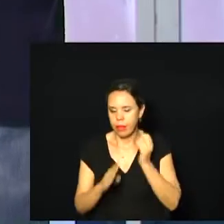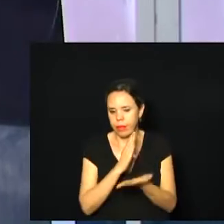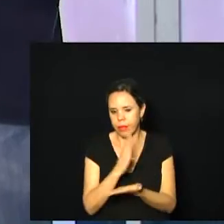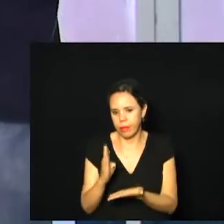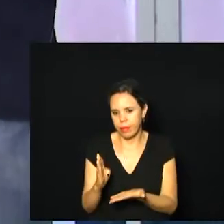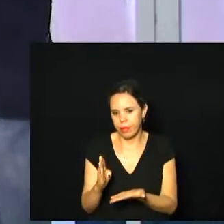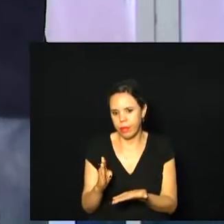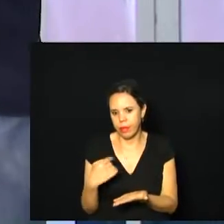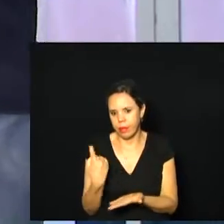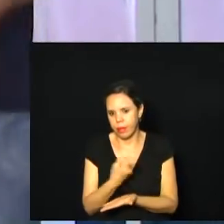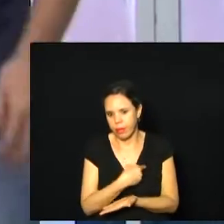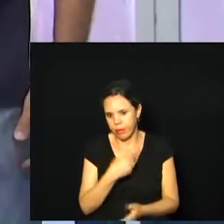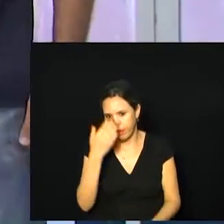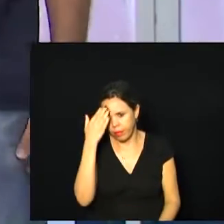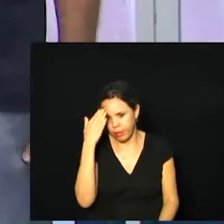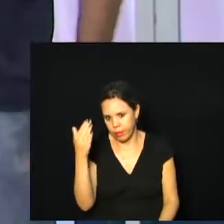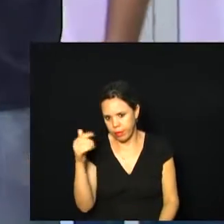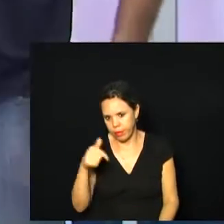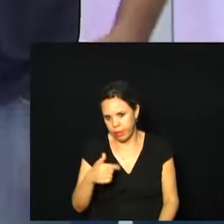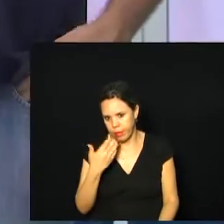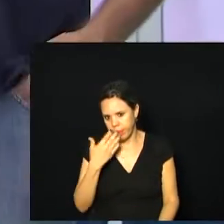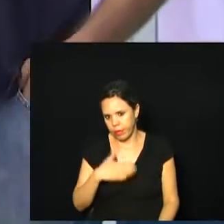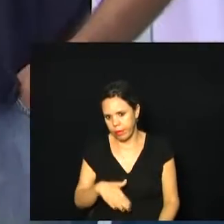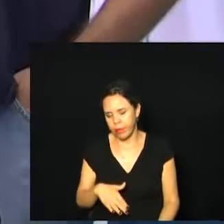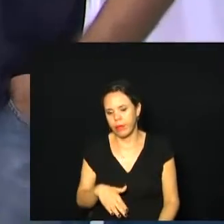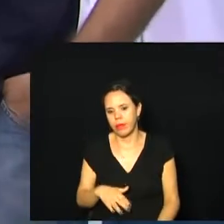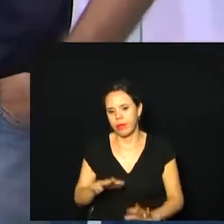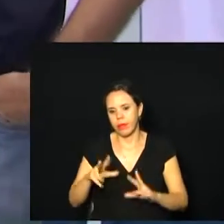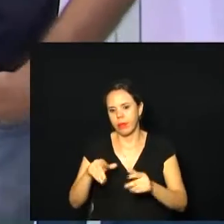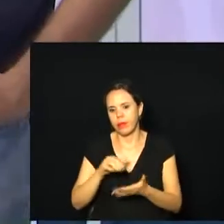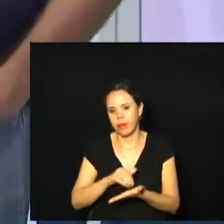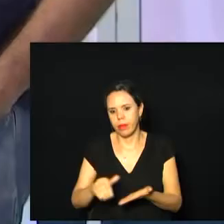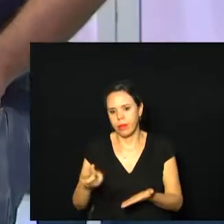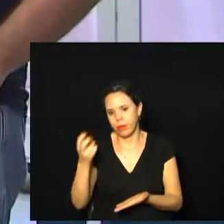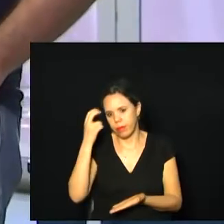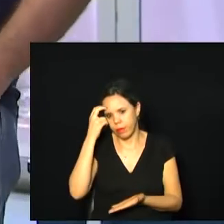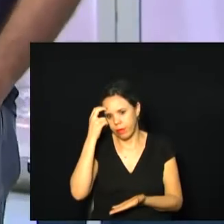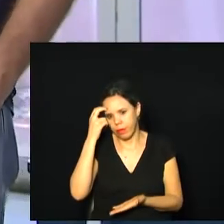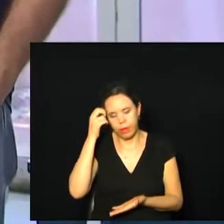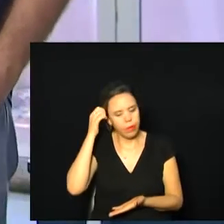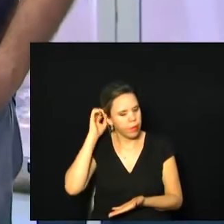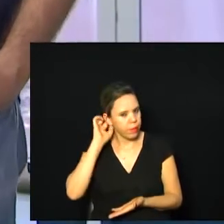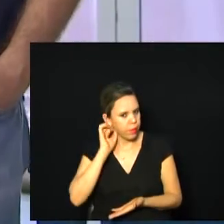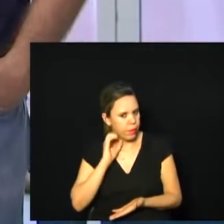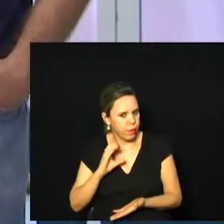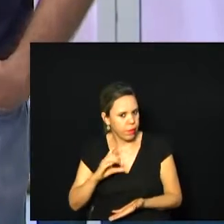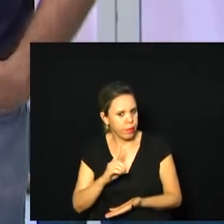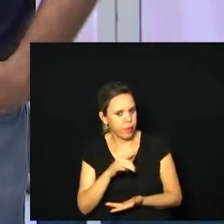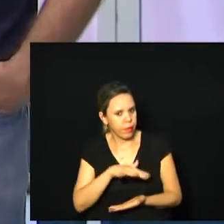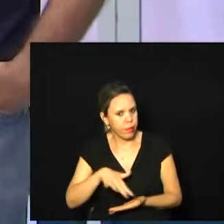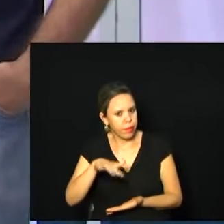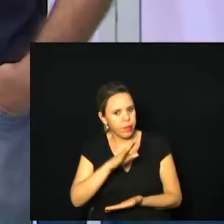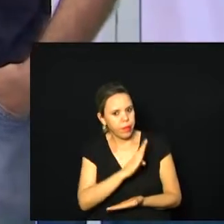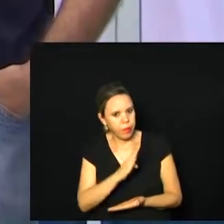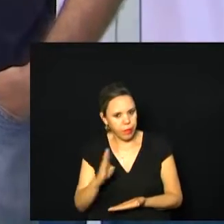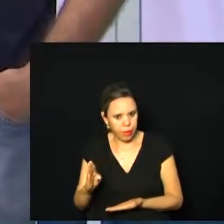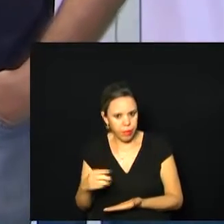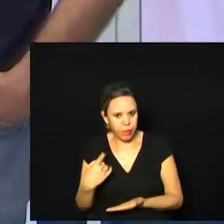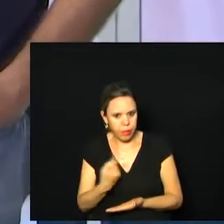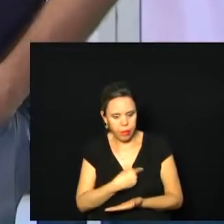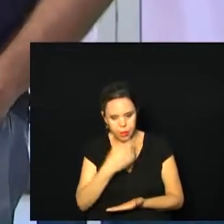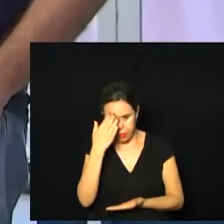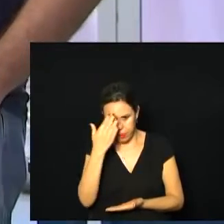aqui. Não, nós aqui da Biblioteca Infantil Monteiro Lobato, de toda a Secretaria de Cultura, né, da Coordenadoria de Bibliotecas,